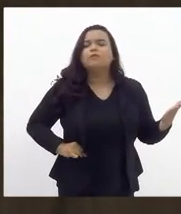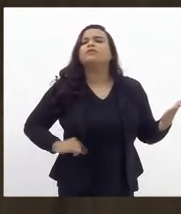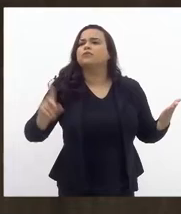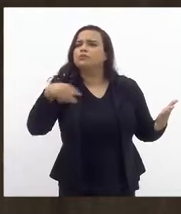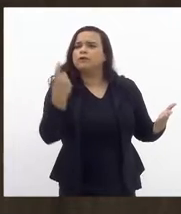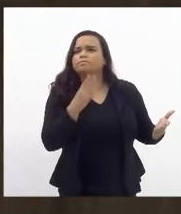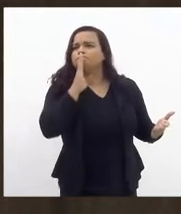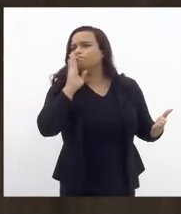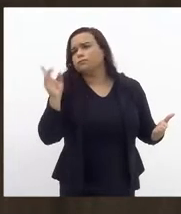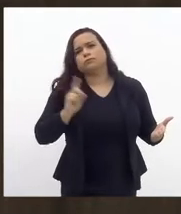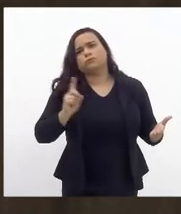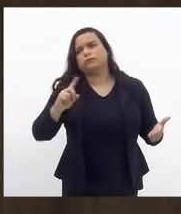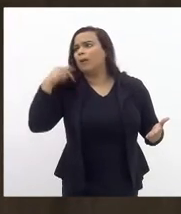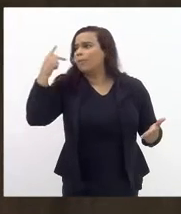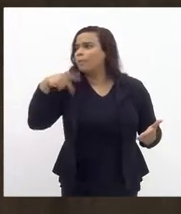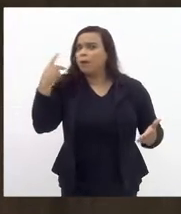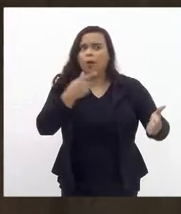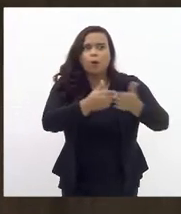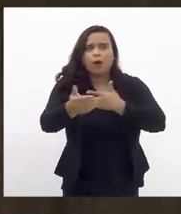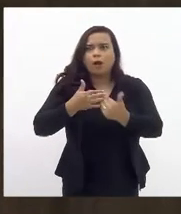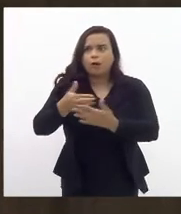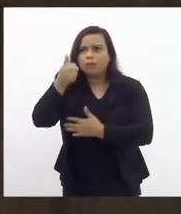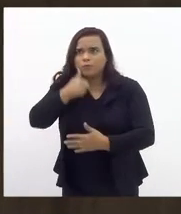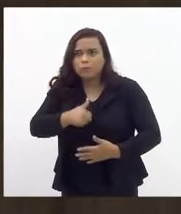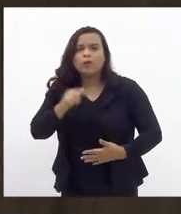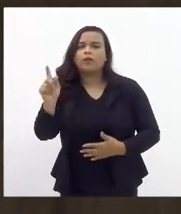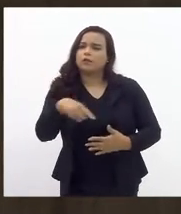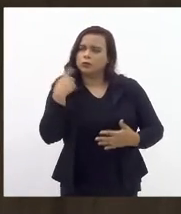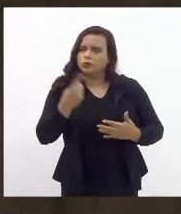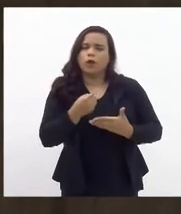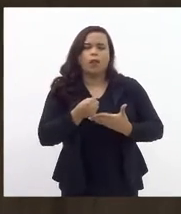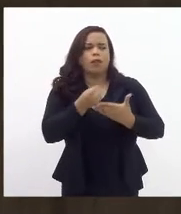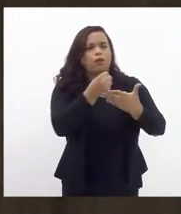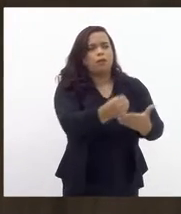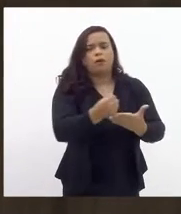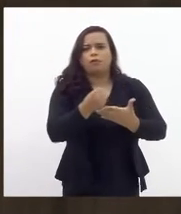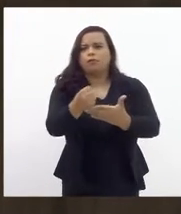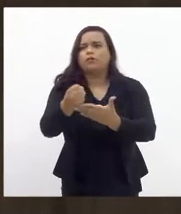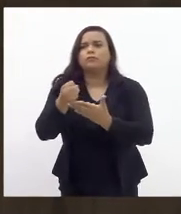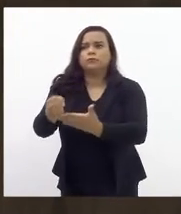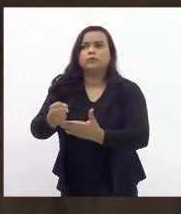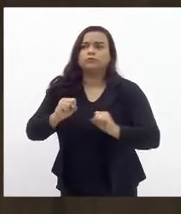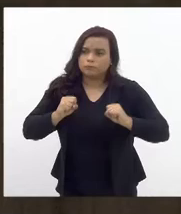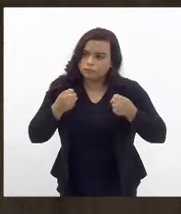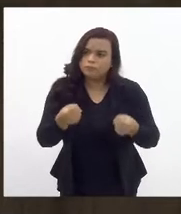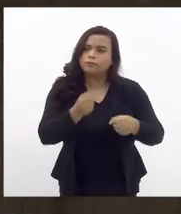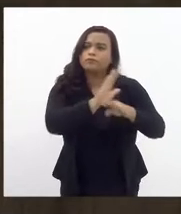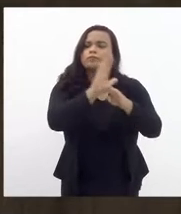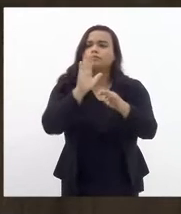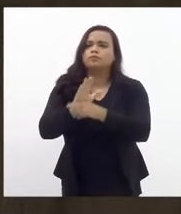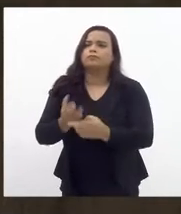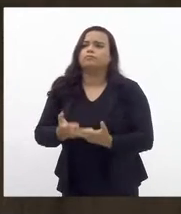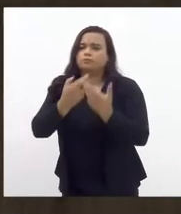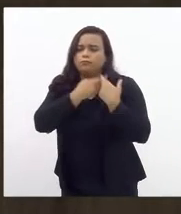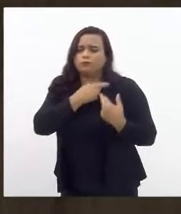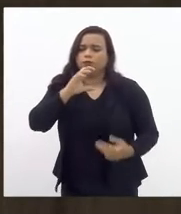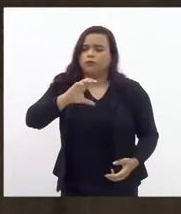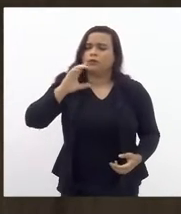colega parlamentar. Temos o orgulho de levar as responsabilidades da